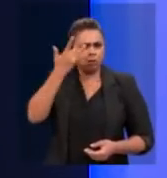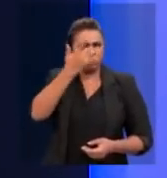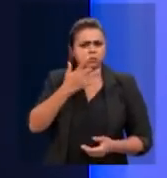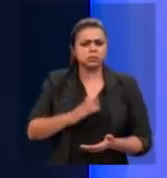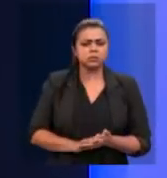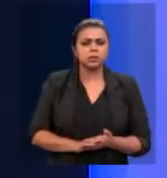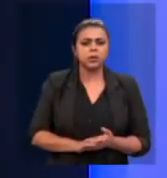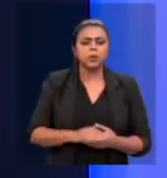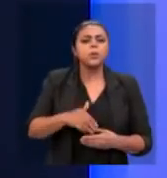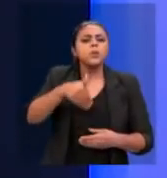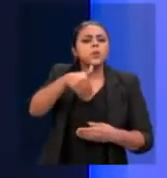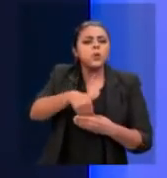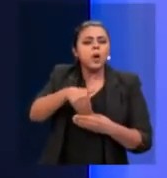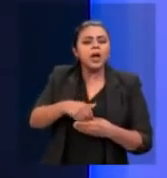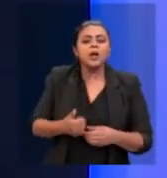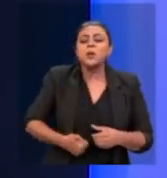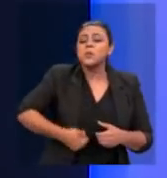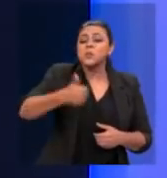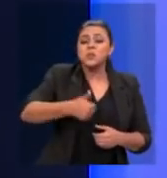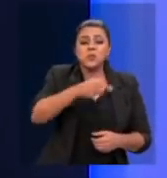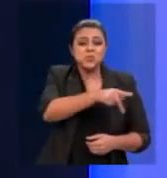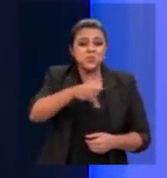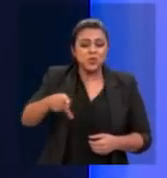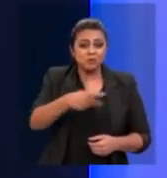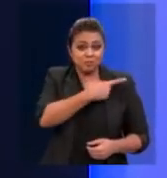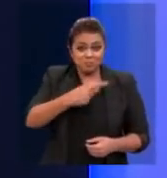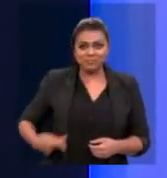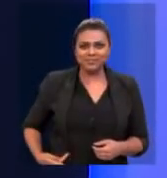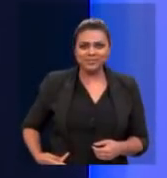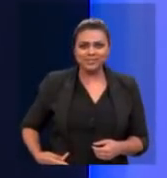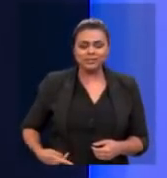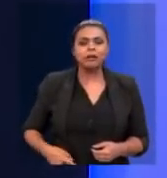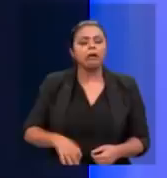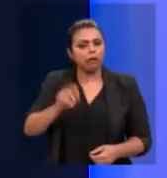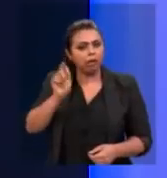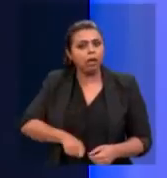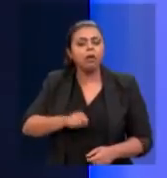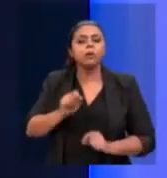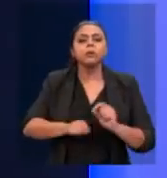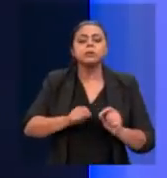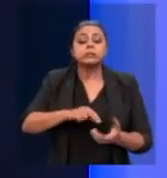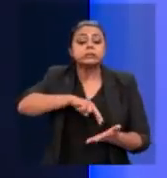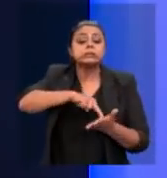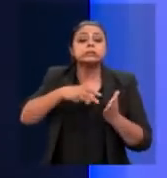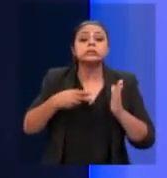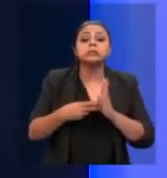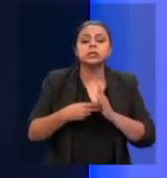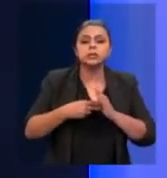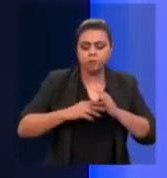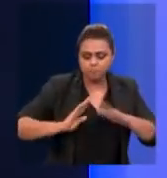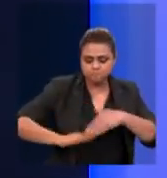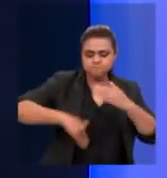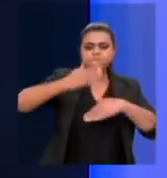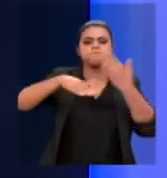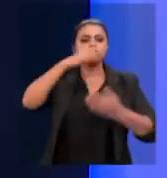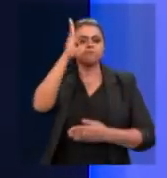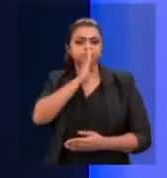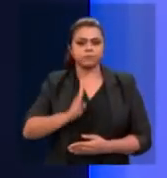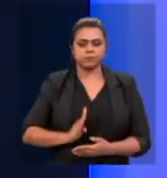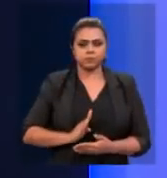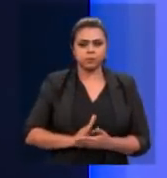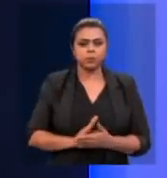eleger o primeiro professor presidente da república de fato significa um avanço para o brasil